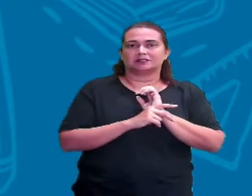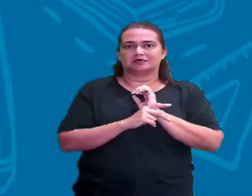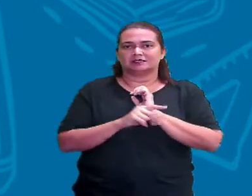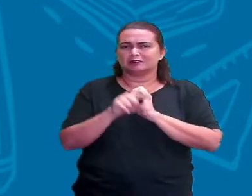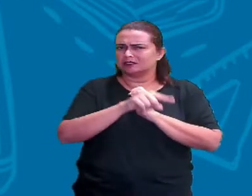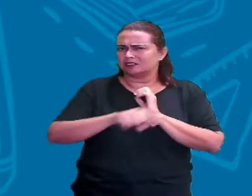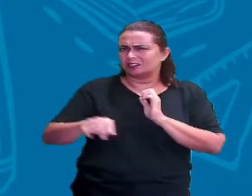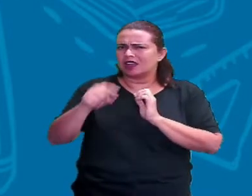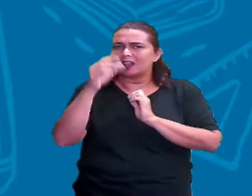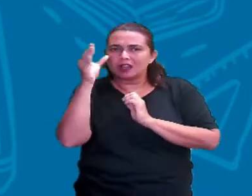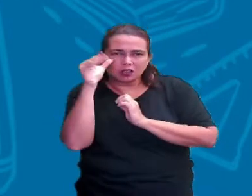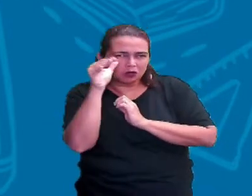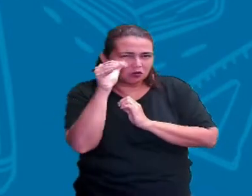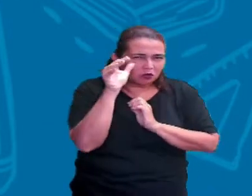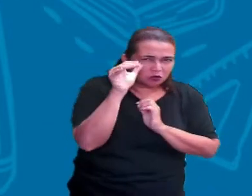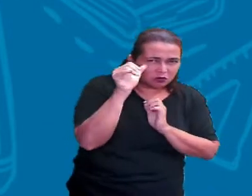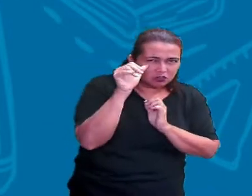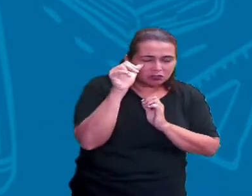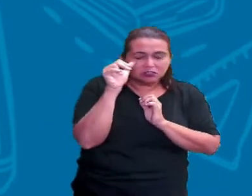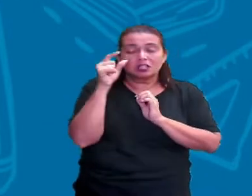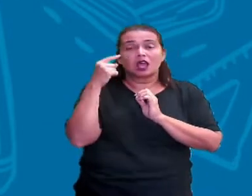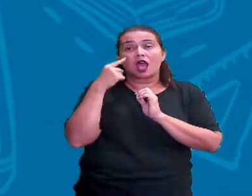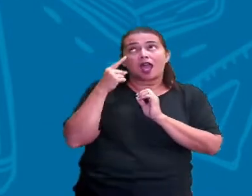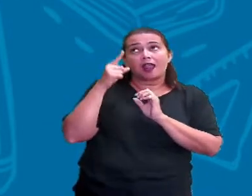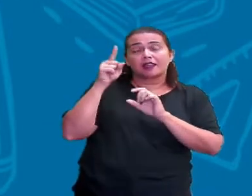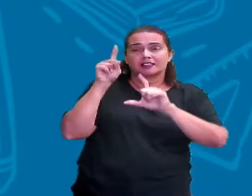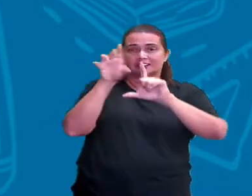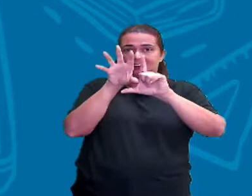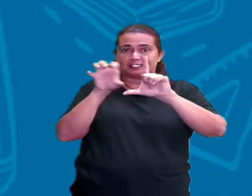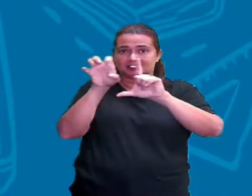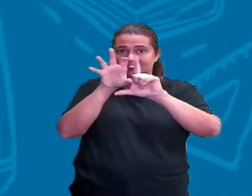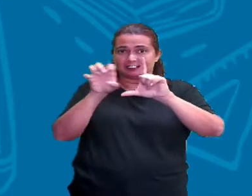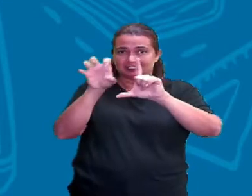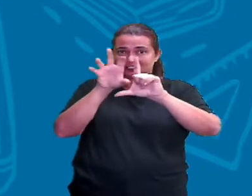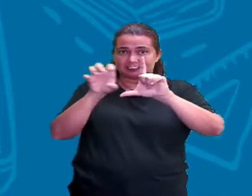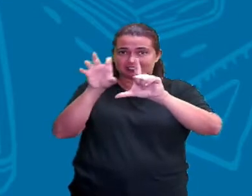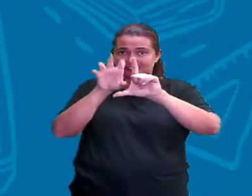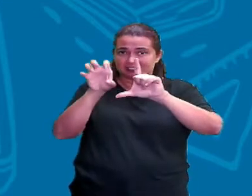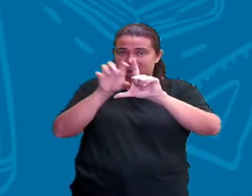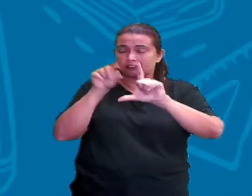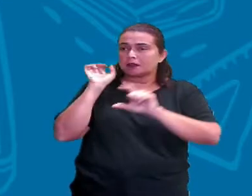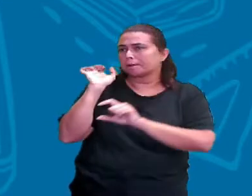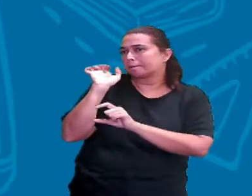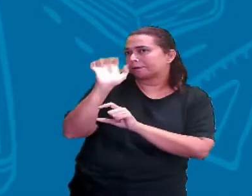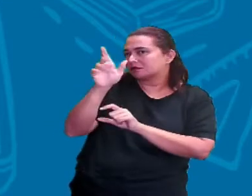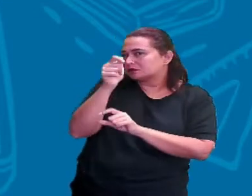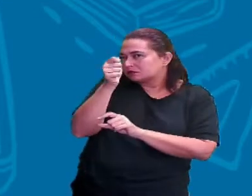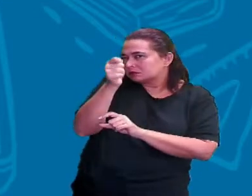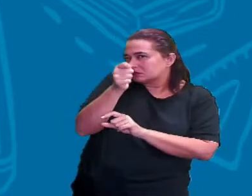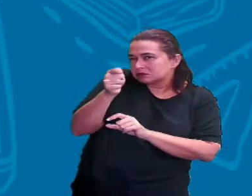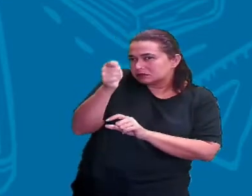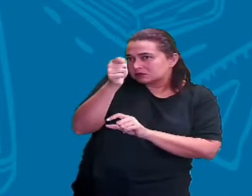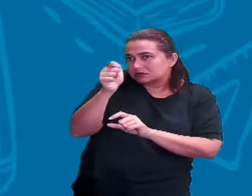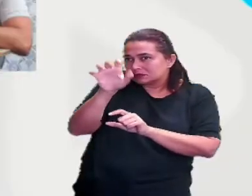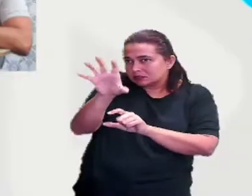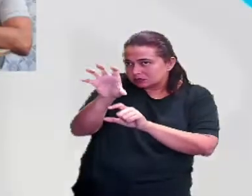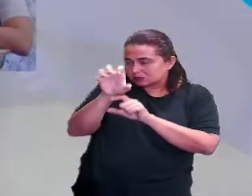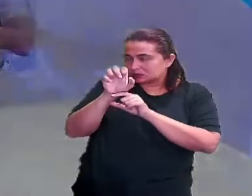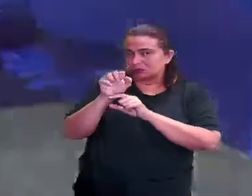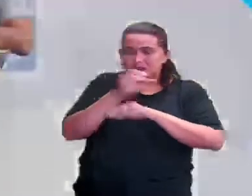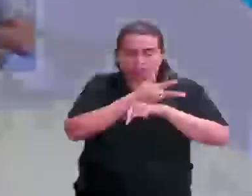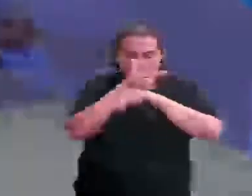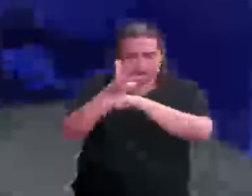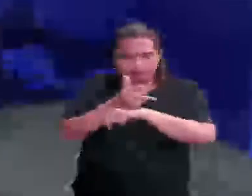matéria completa no vídeo através do QR Code que tem aqui, tá bom? Então é só passar a câmera no QR Code